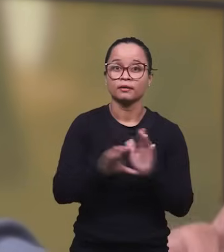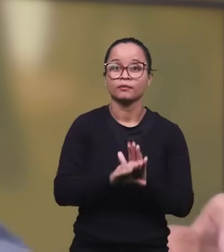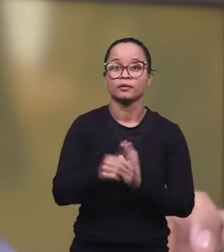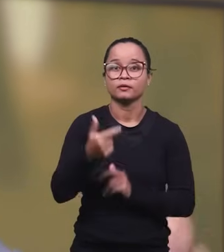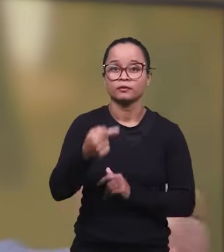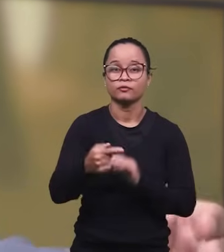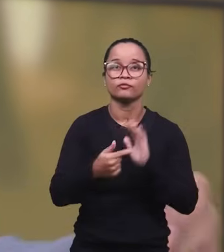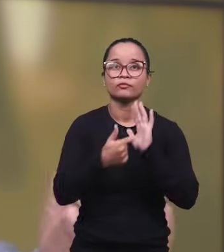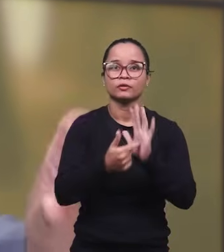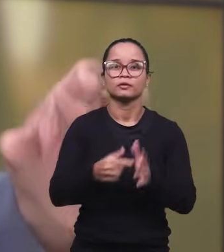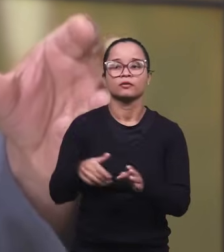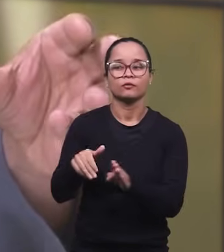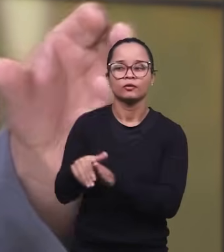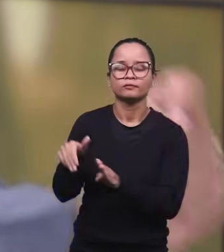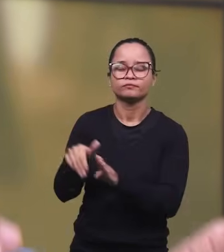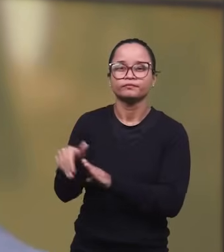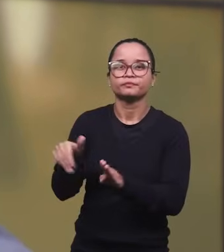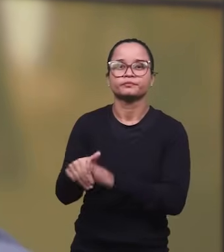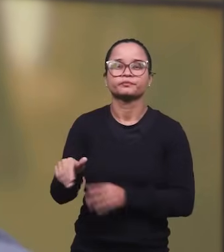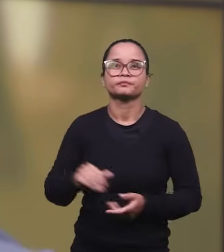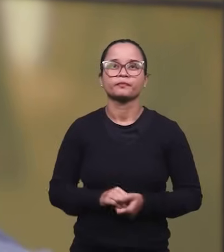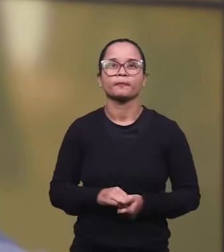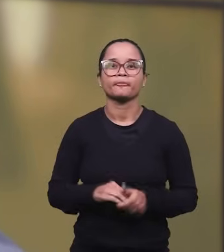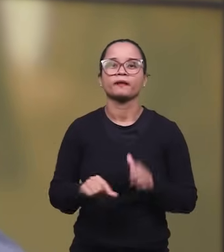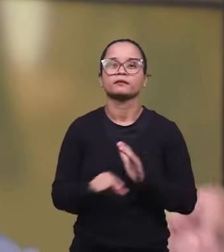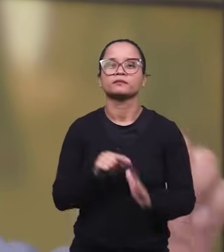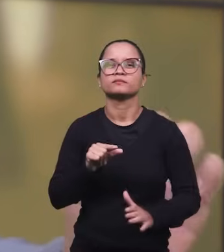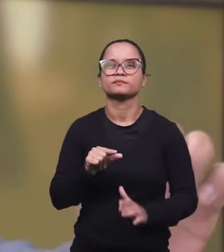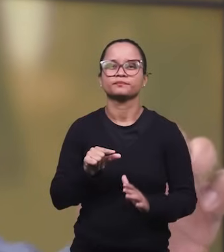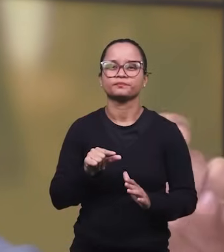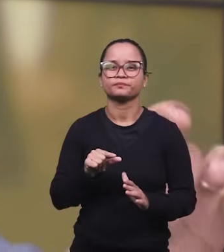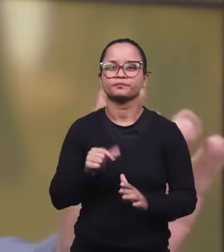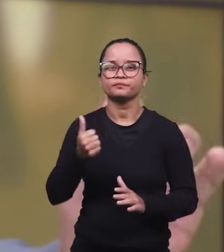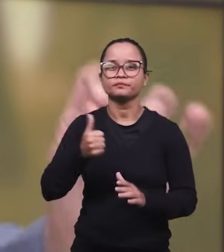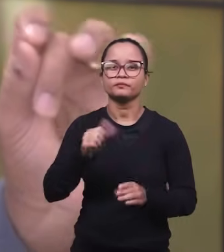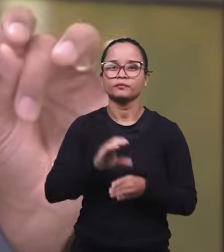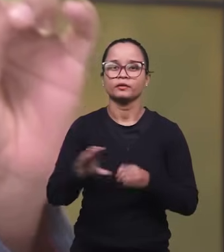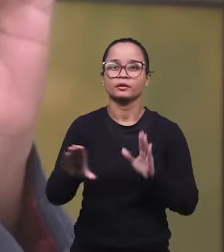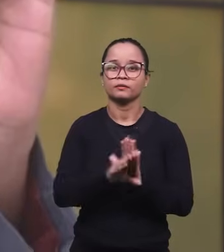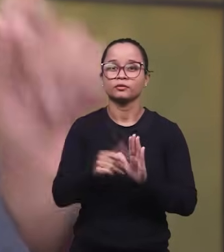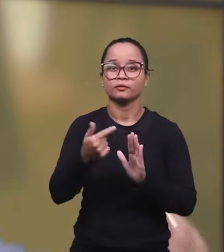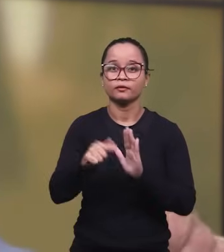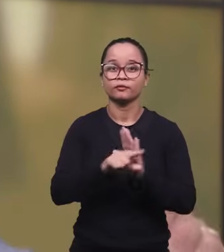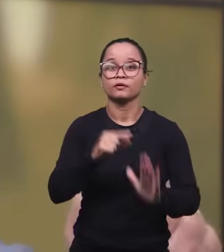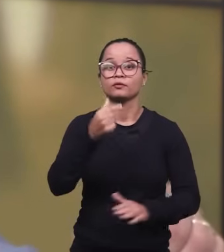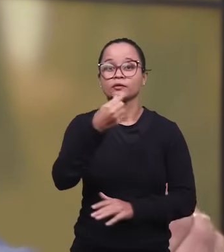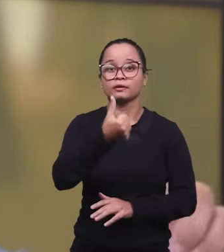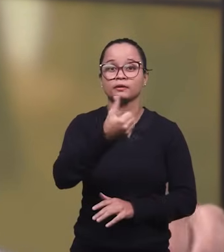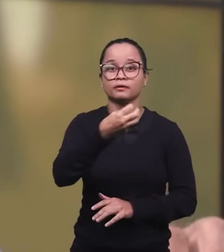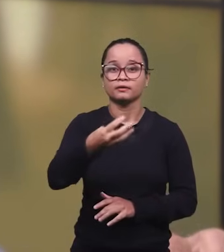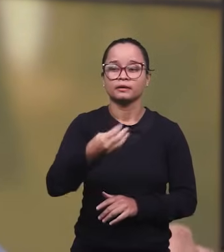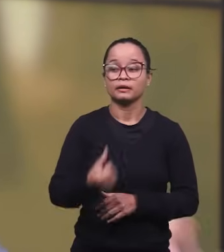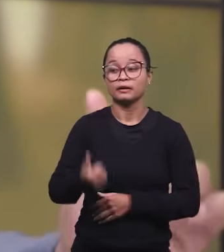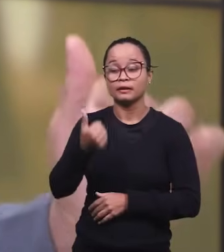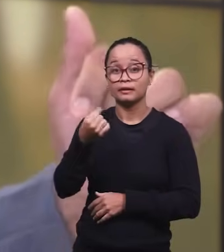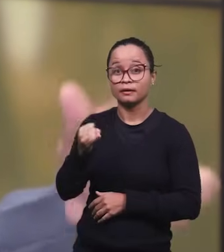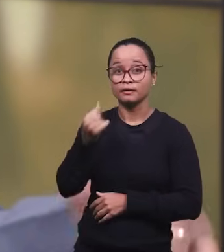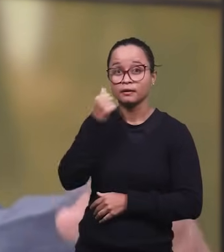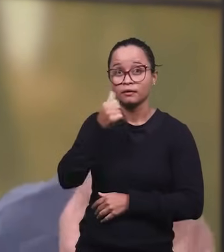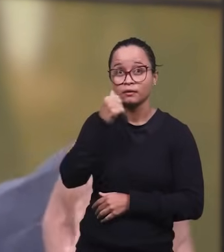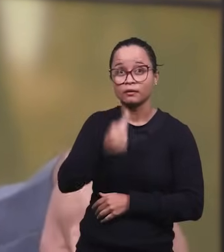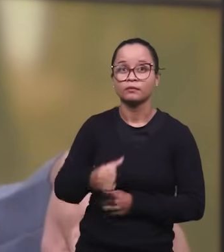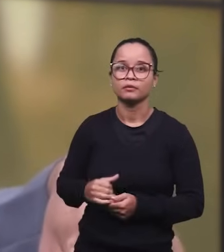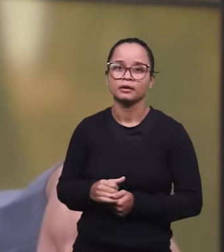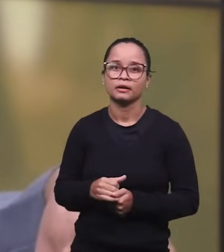7, que foi a orientação, né? Lá no versículo 13, primeira carta aos Coríntios 7, versículo 13. E se alguma